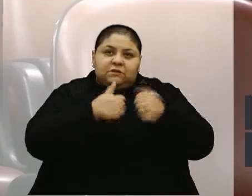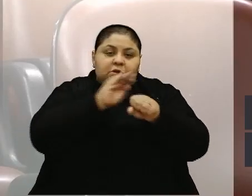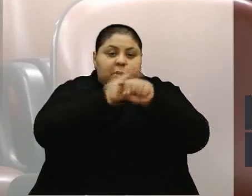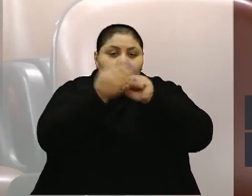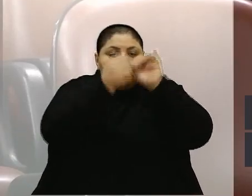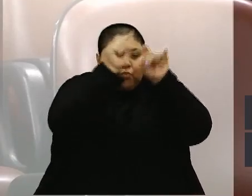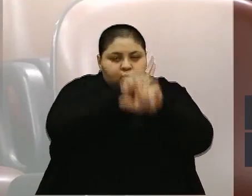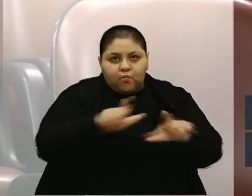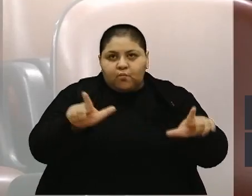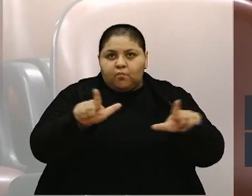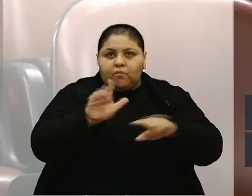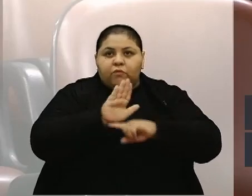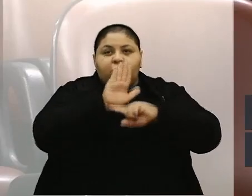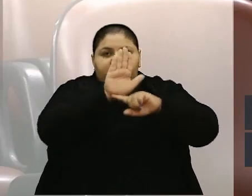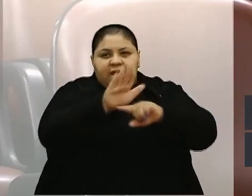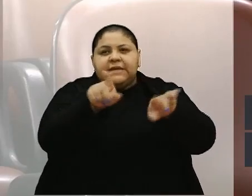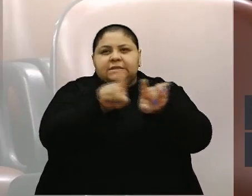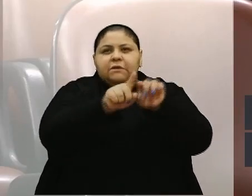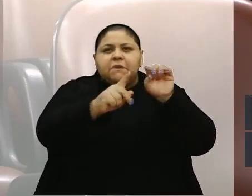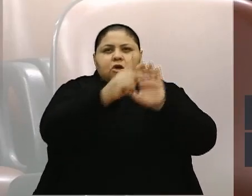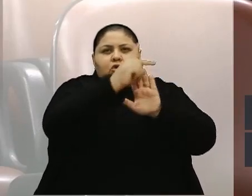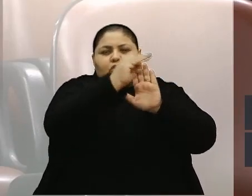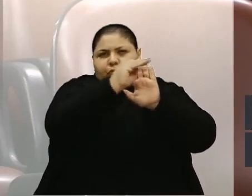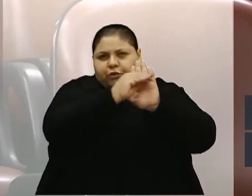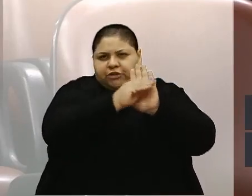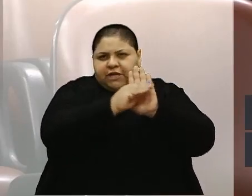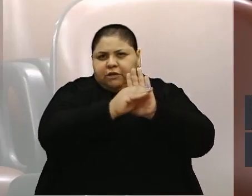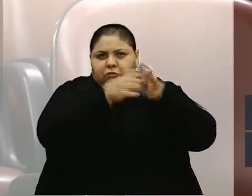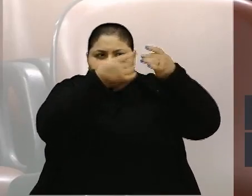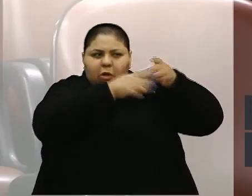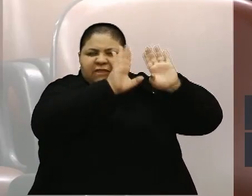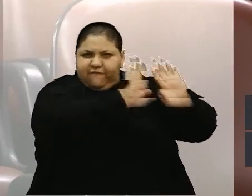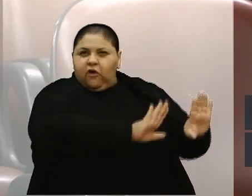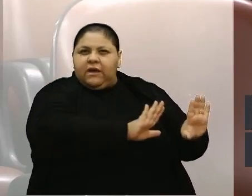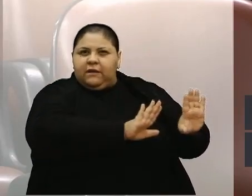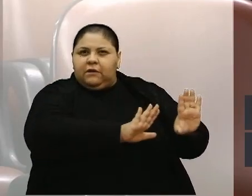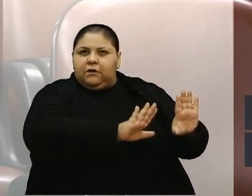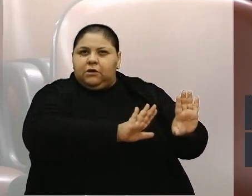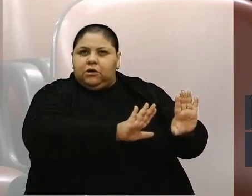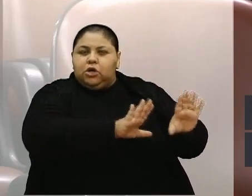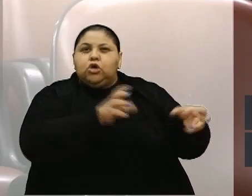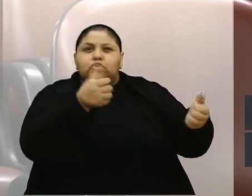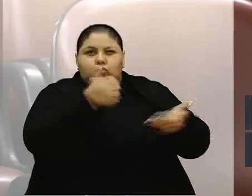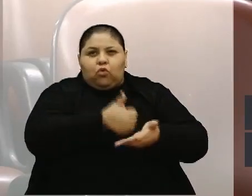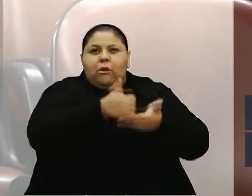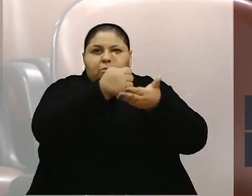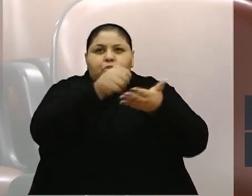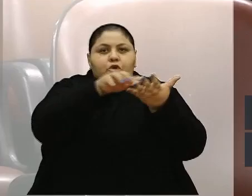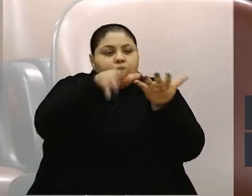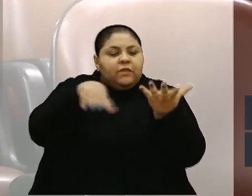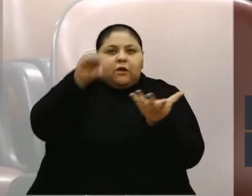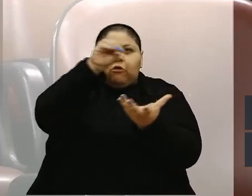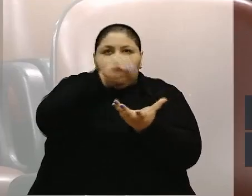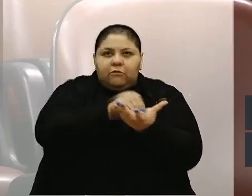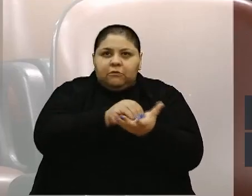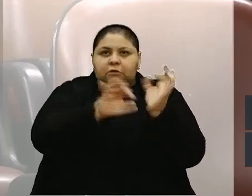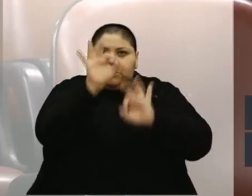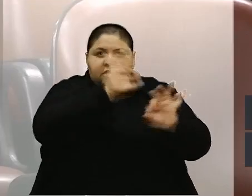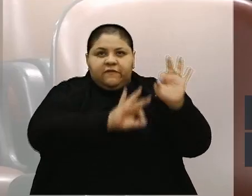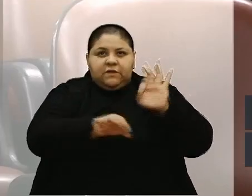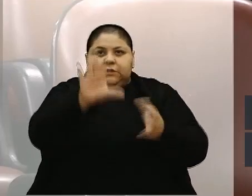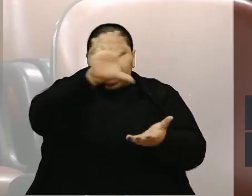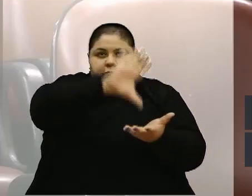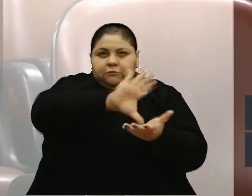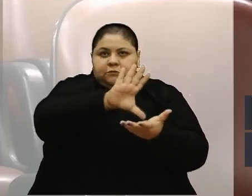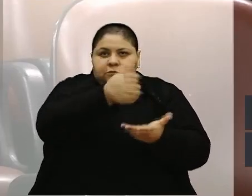oferece o Bota Fora, com apoio aí da Codeca. Nós faz revitalização na praça, né,